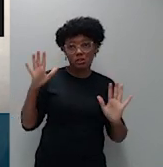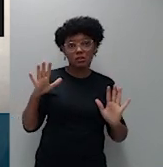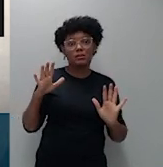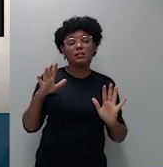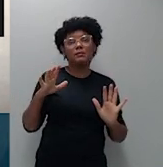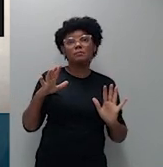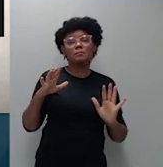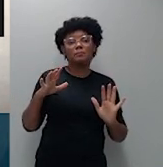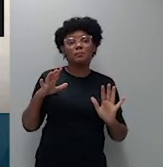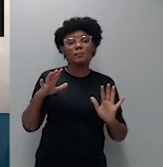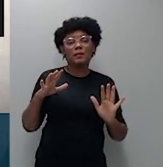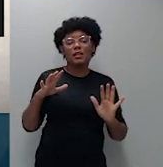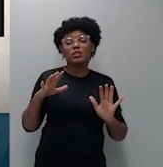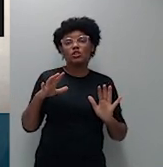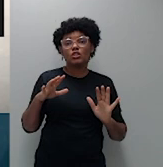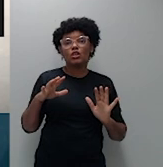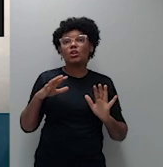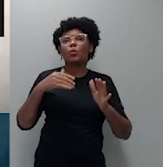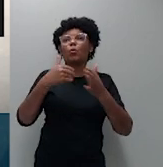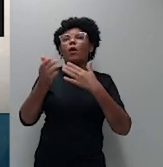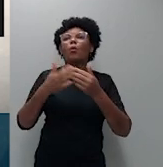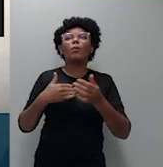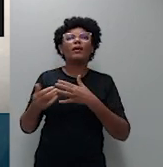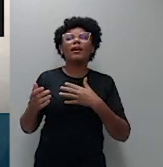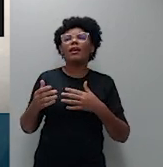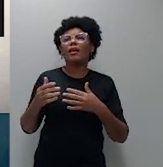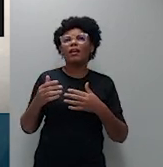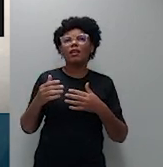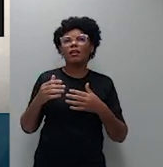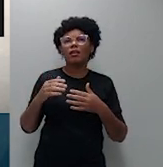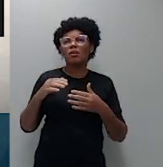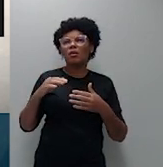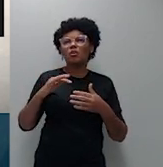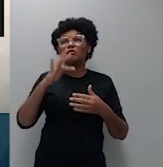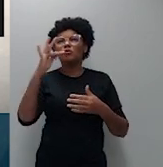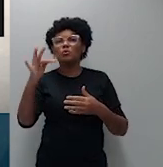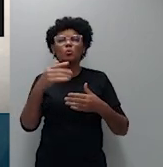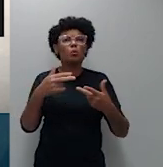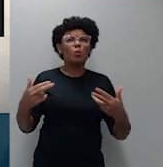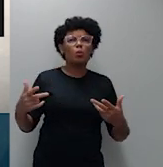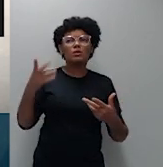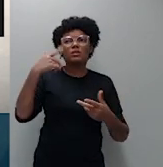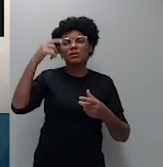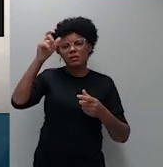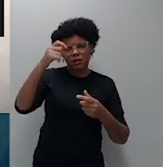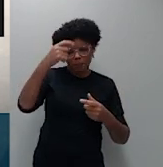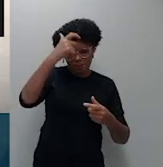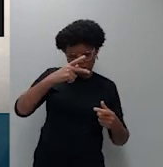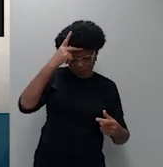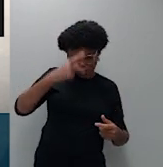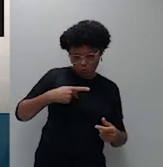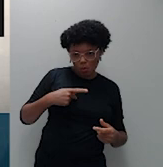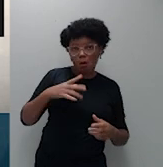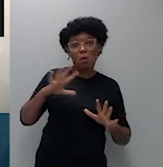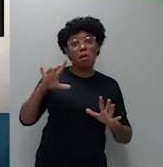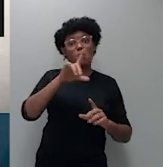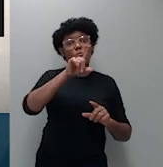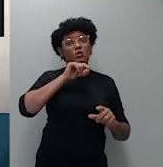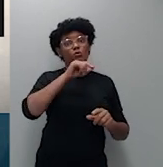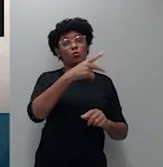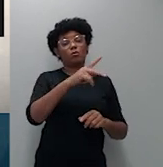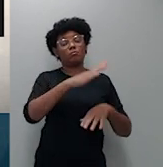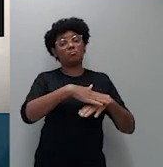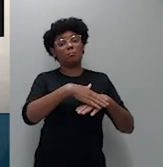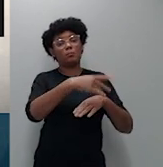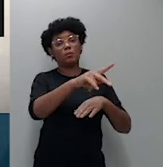consequência alguma ao autor ou a terceiro pois se trata de uma opção de ótimo tamente